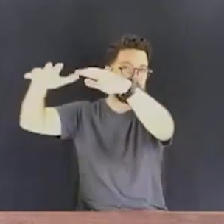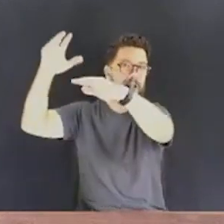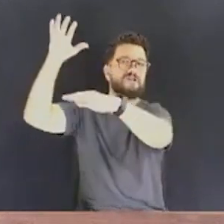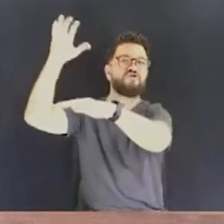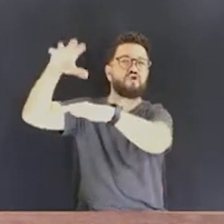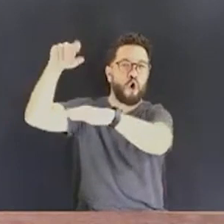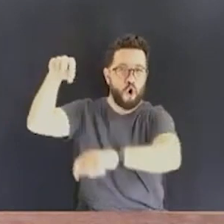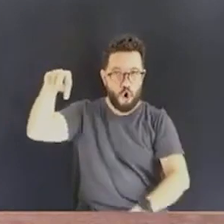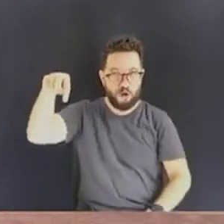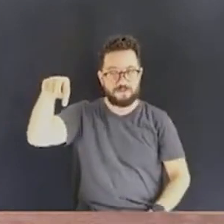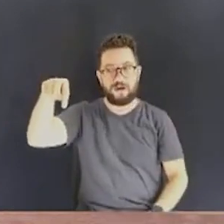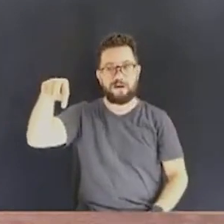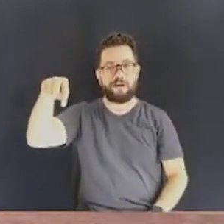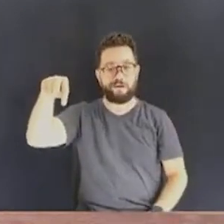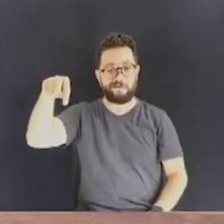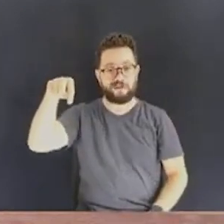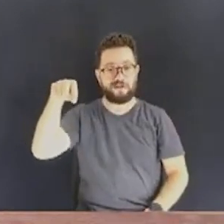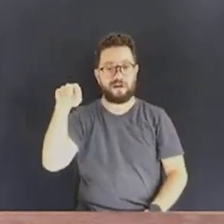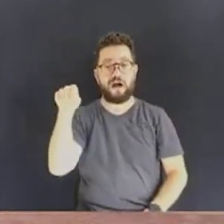da cota de enchente, né? Então,